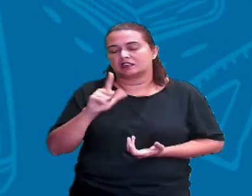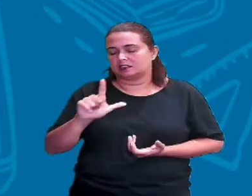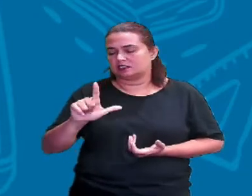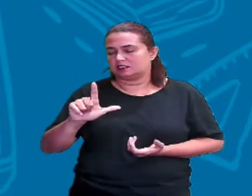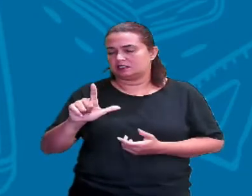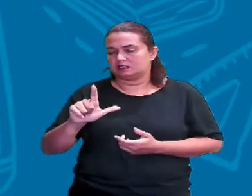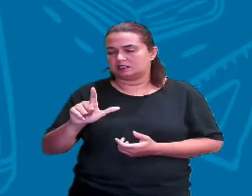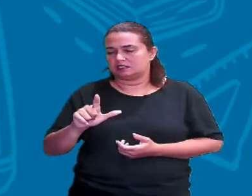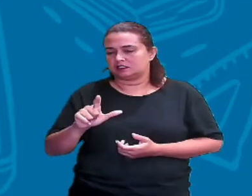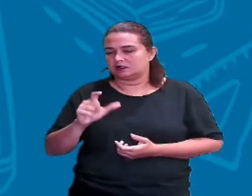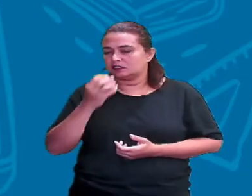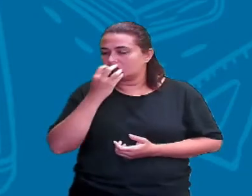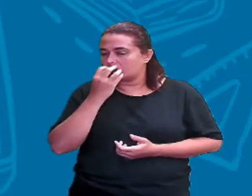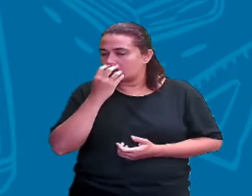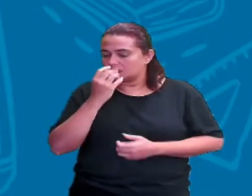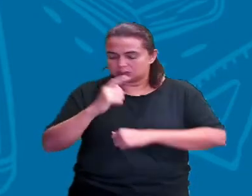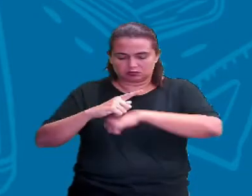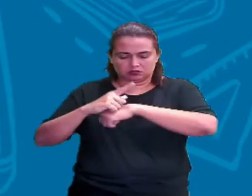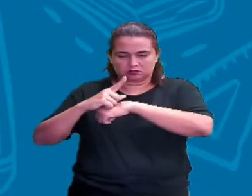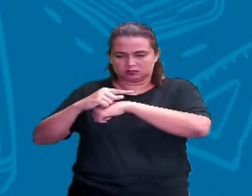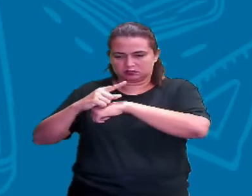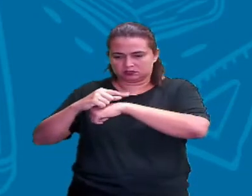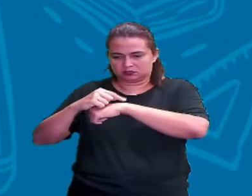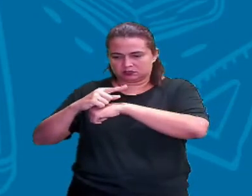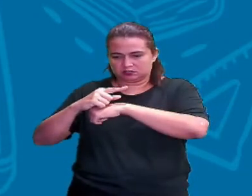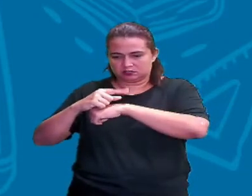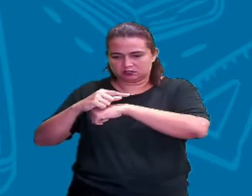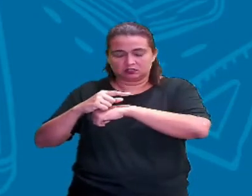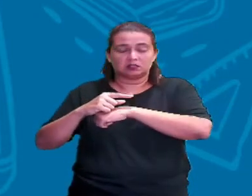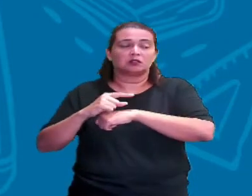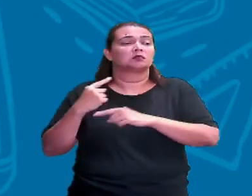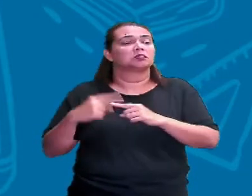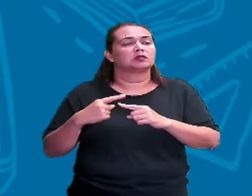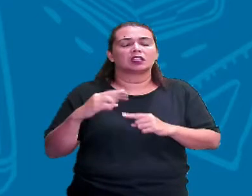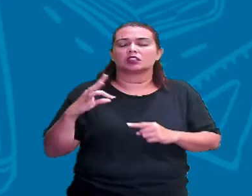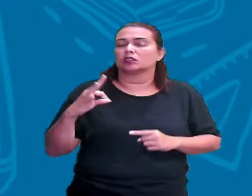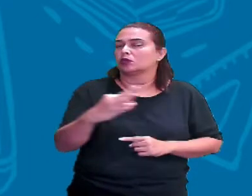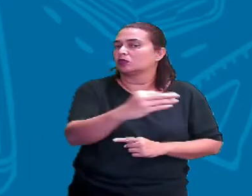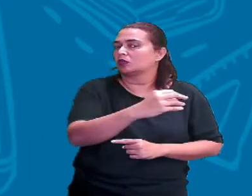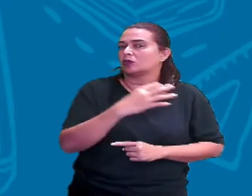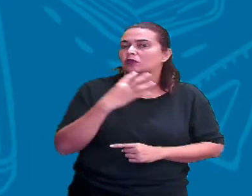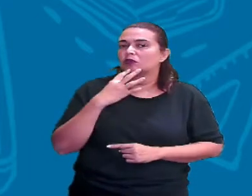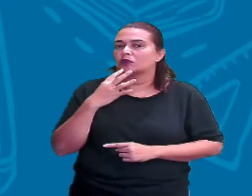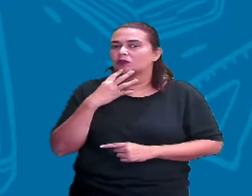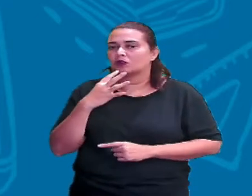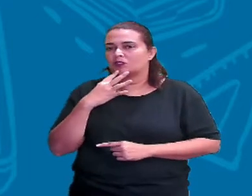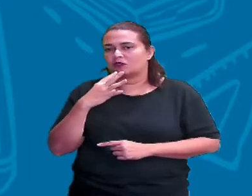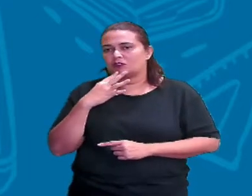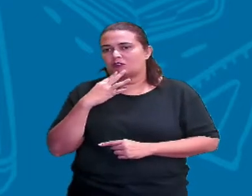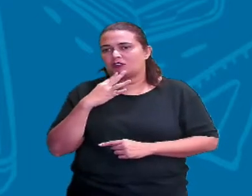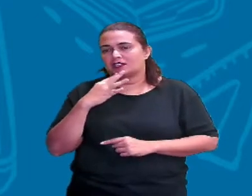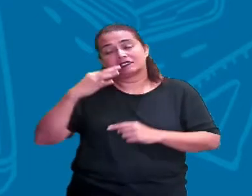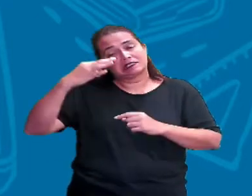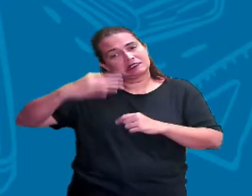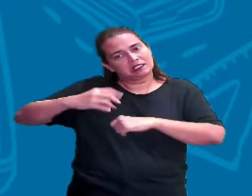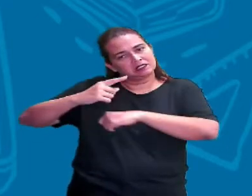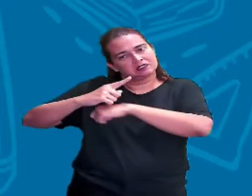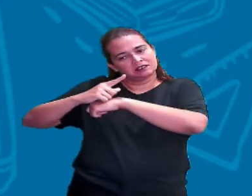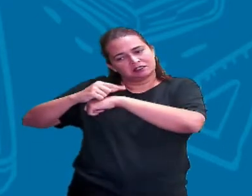lagartixa, porque para determinado público essa era a expressão, essa é a palavra mais adequada,